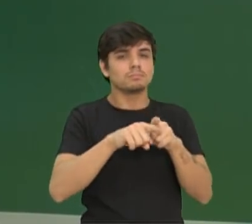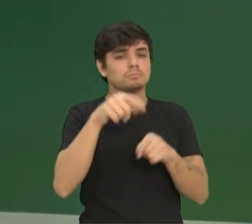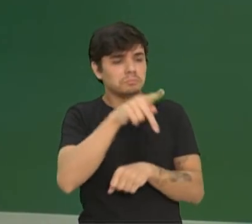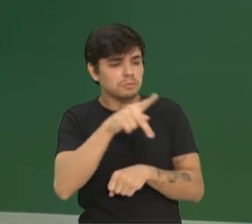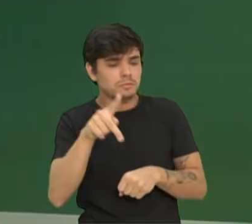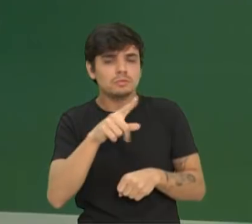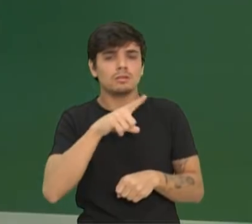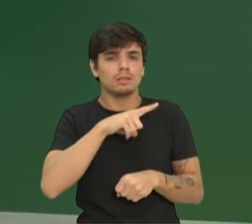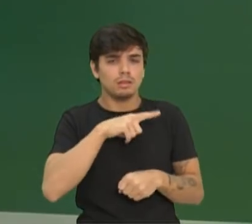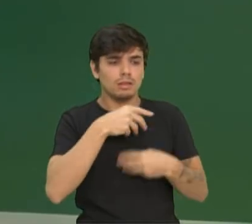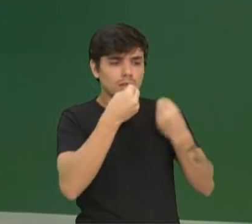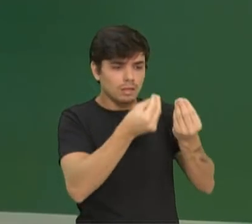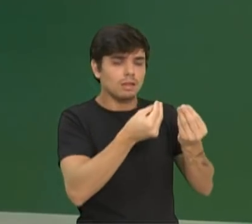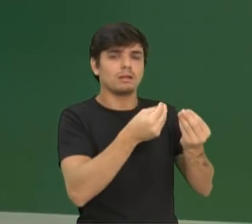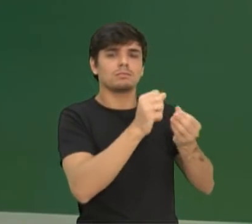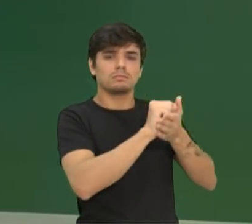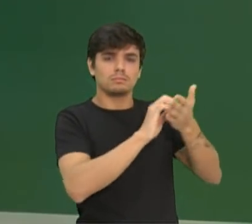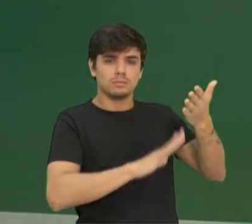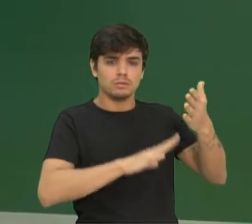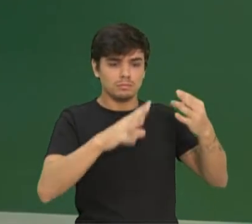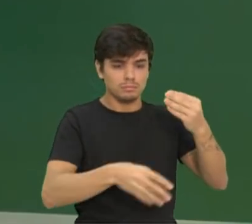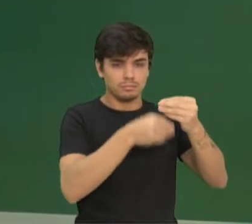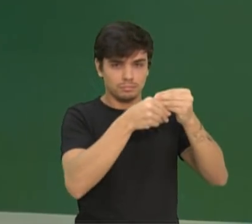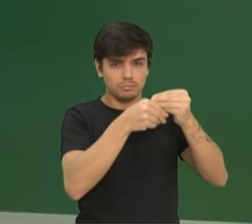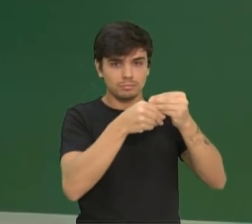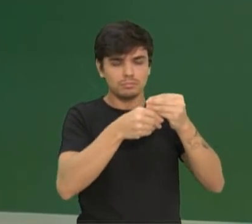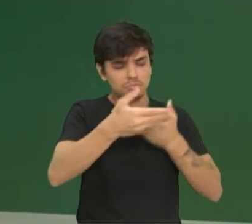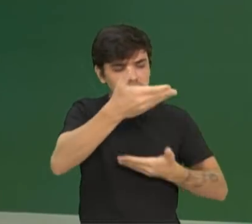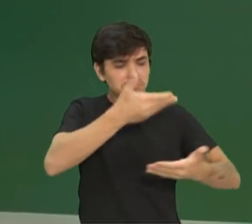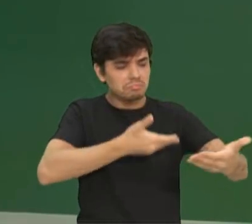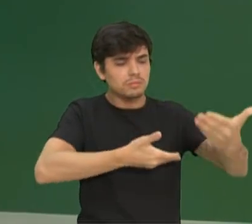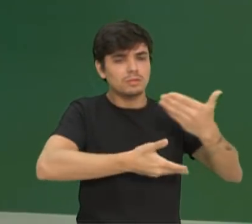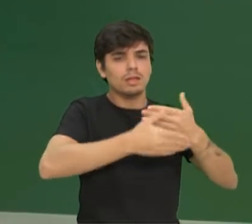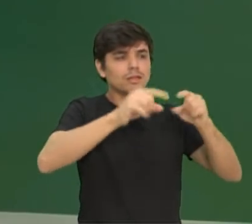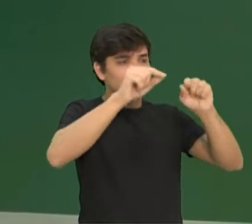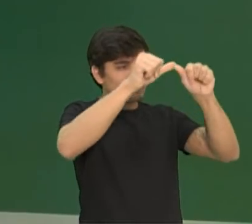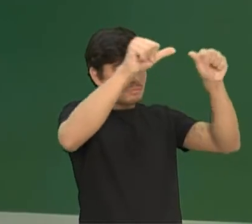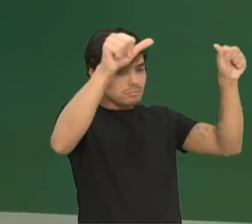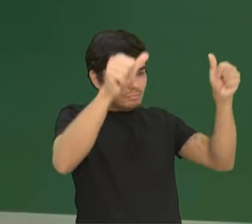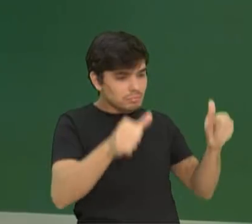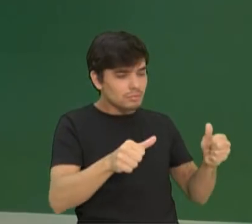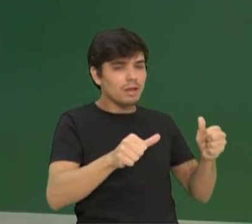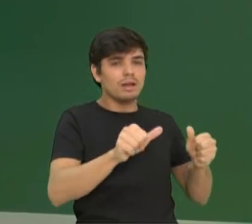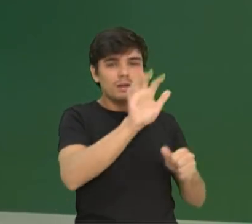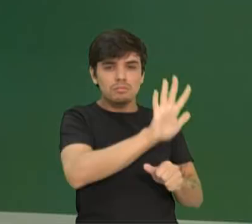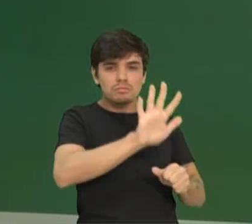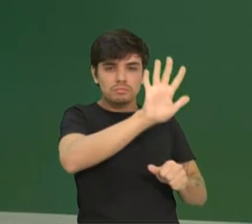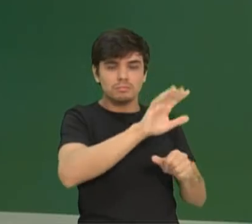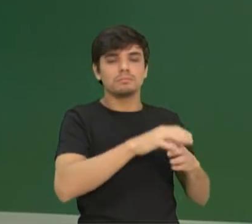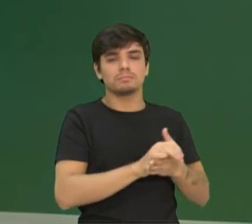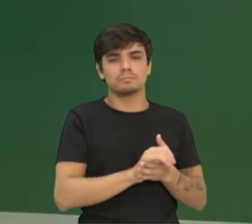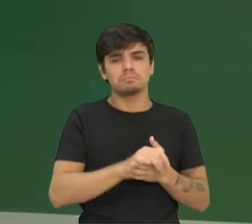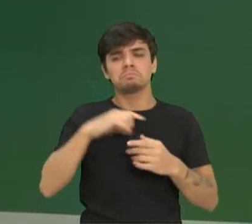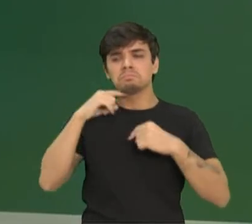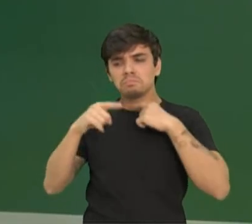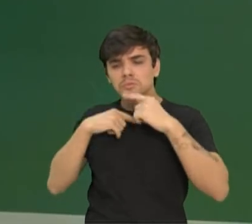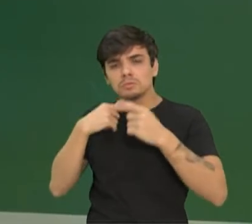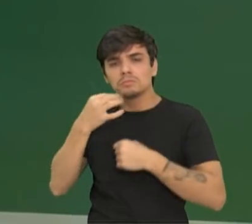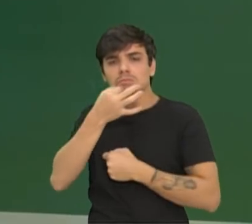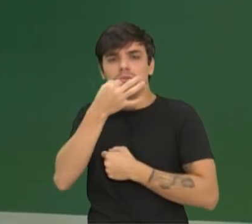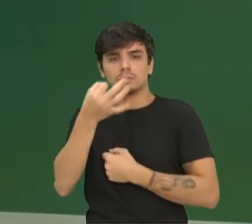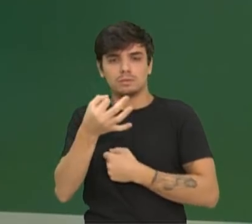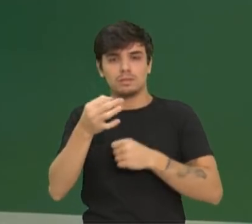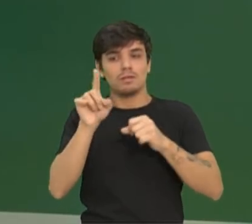exercício complementar, interaja com ele no mural, deixe um comentário, deixe suas dúvidas no mural também